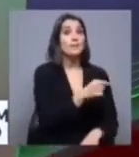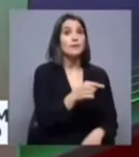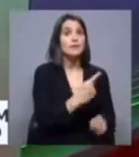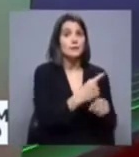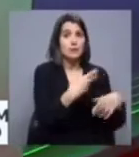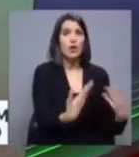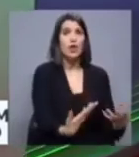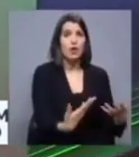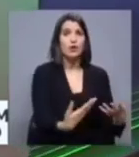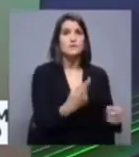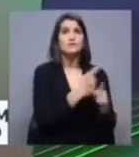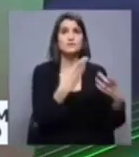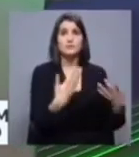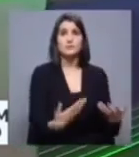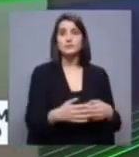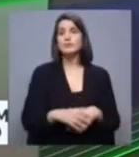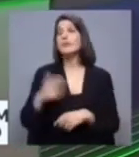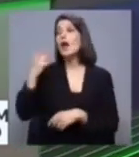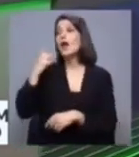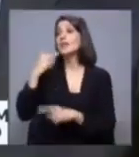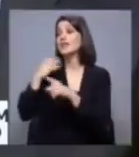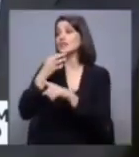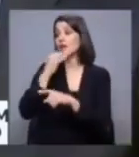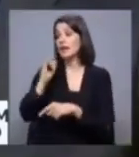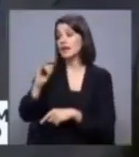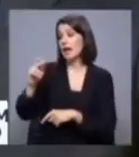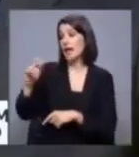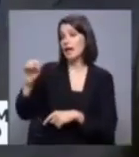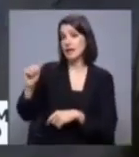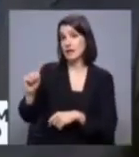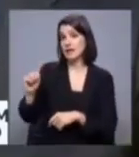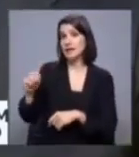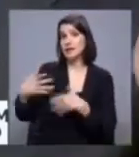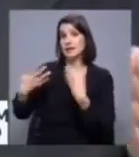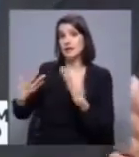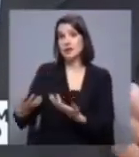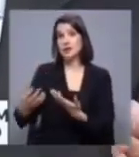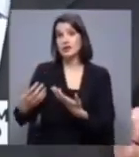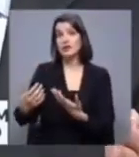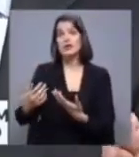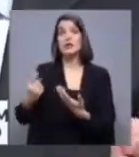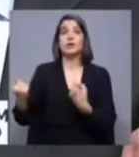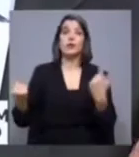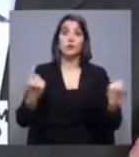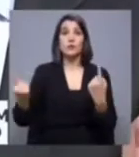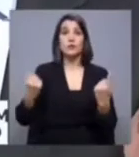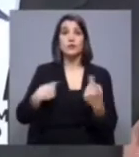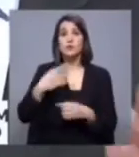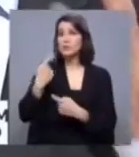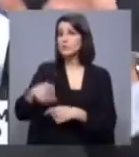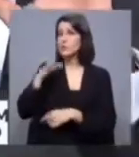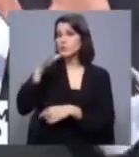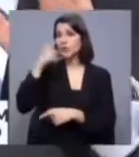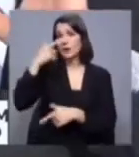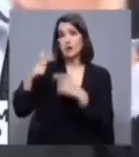João, o que temos hoje, João... O que o André Ventura está a dizer João, é o IAS, que são o que temos hoje agora um cada vez, um de cada vez. O que temos hoje, é só para explicar às